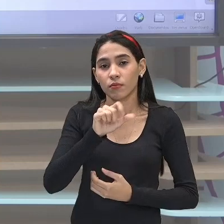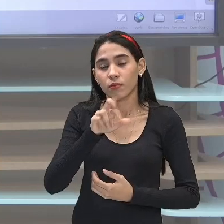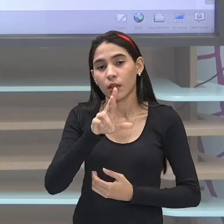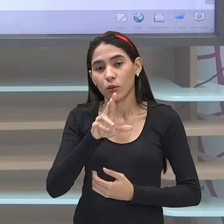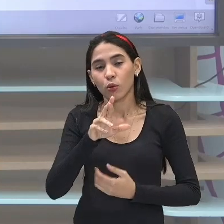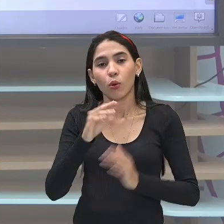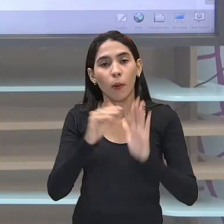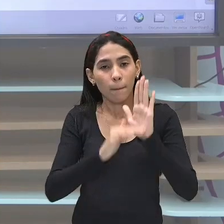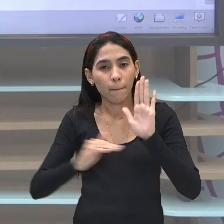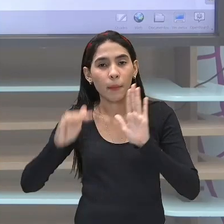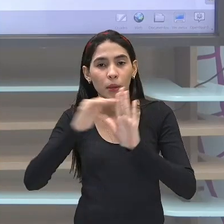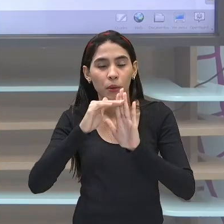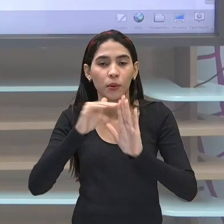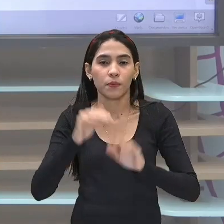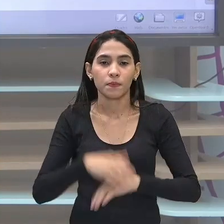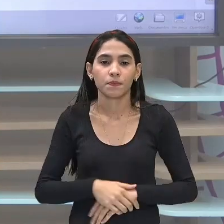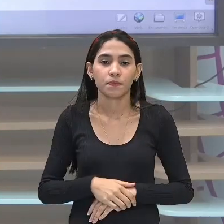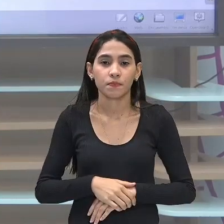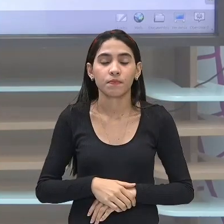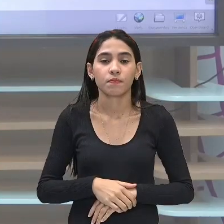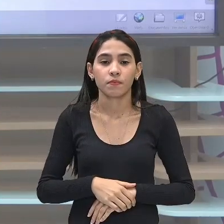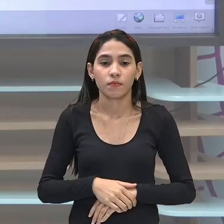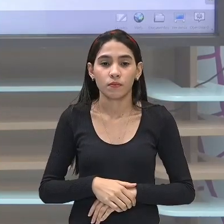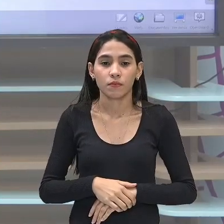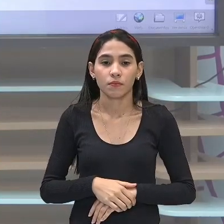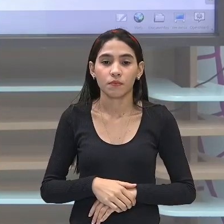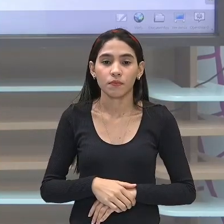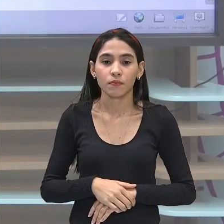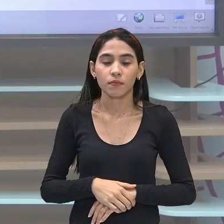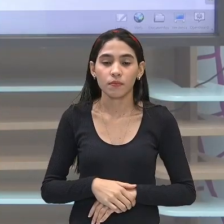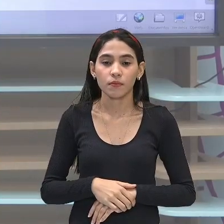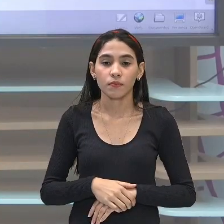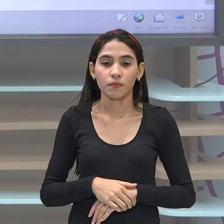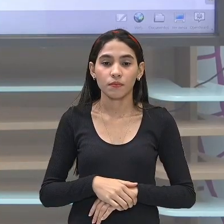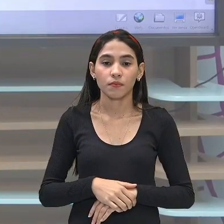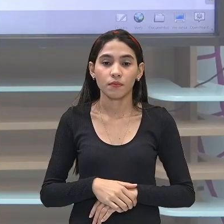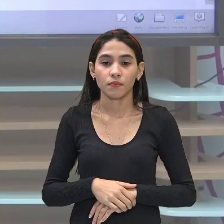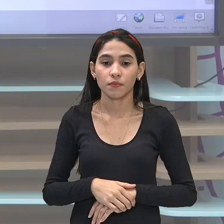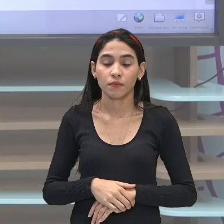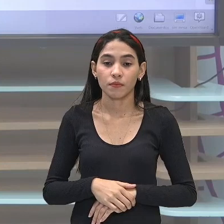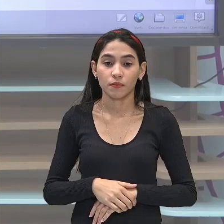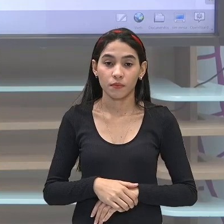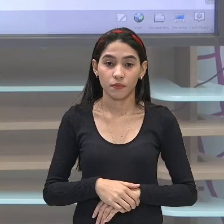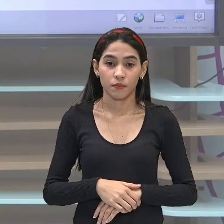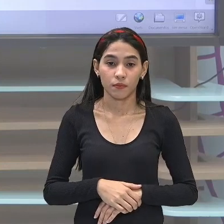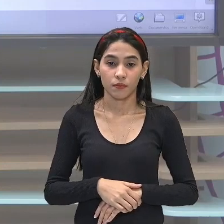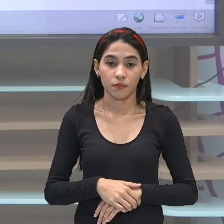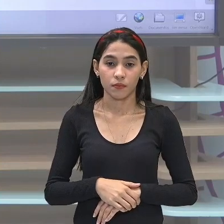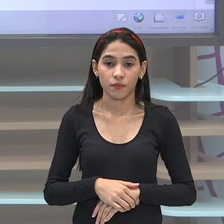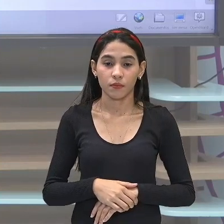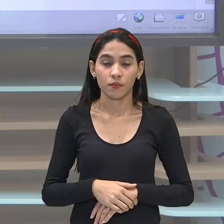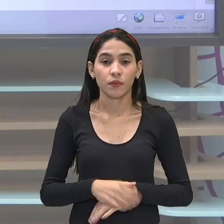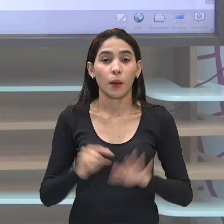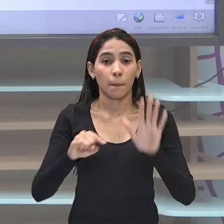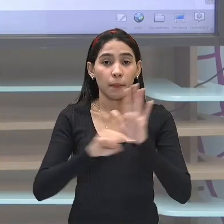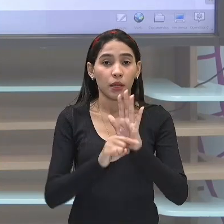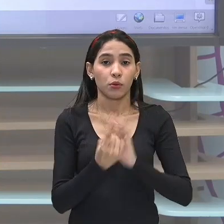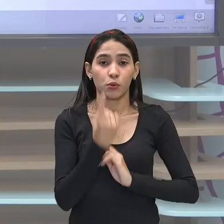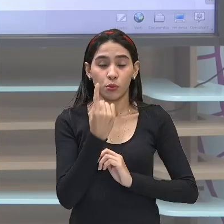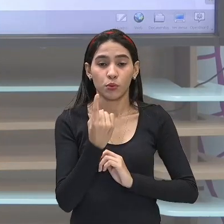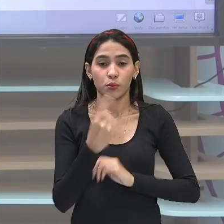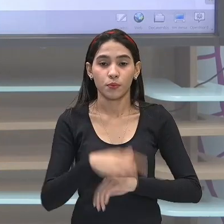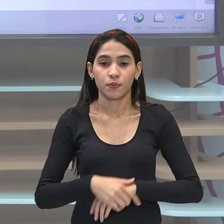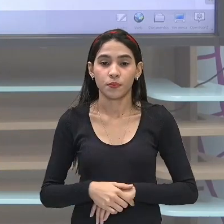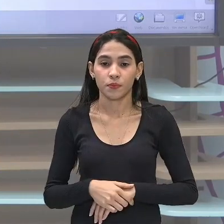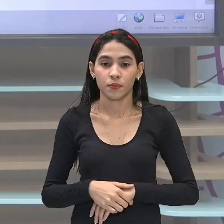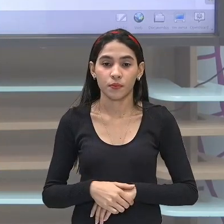números vierem da esquerda para a direita. Tá? Quando eu chego aqui em menos 1,